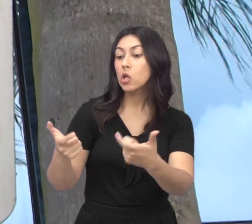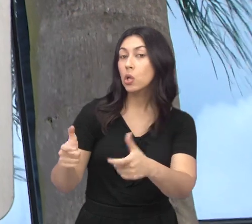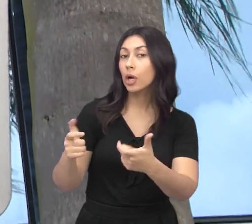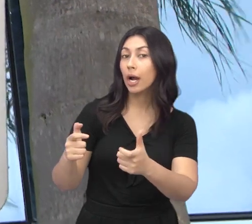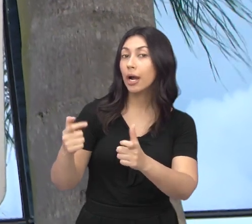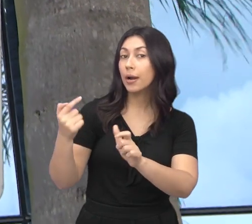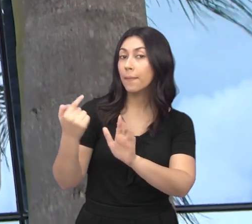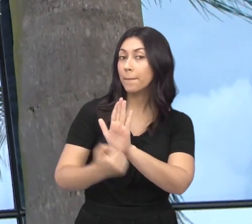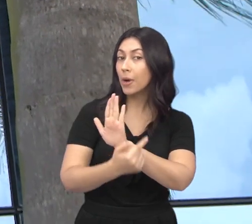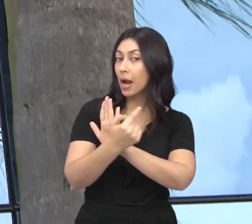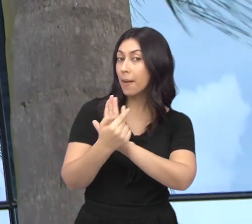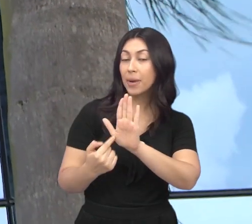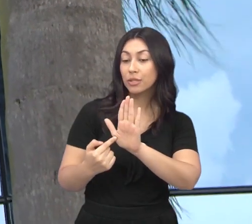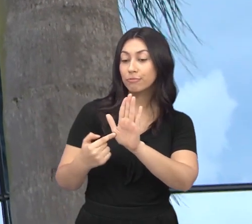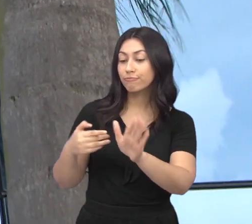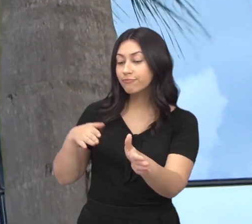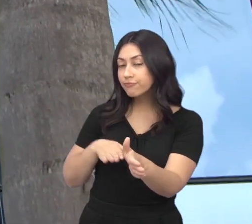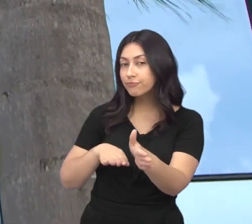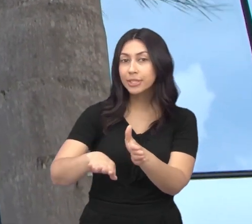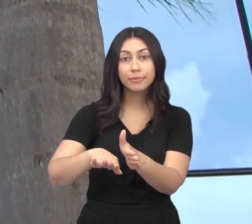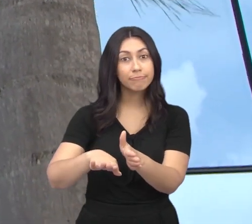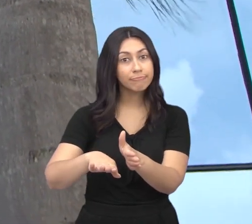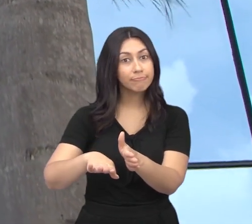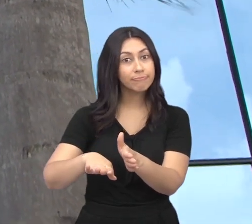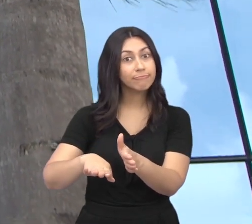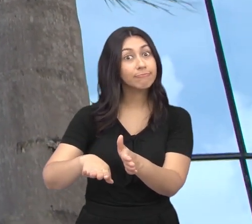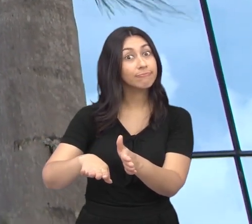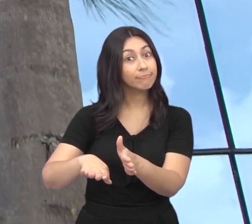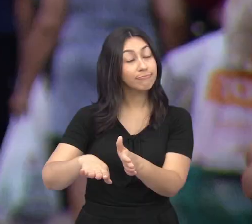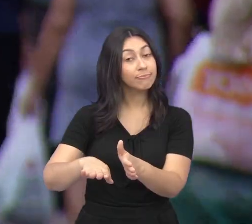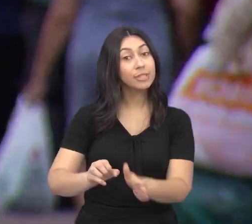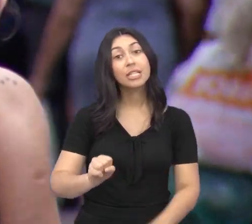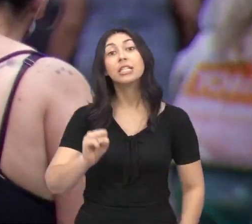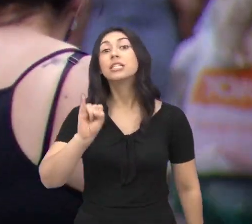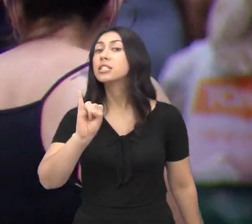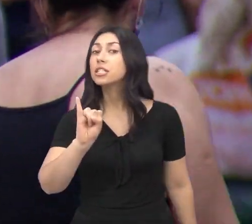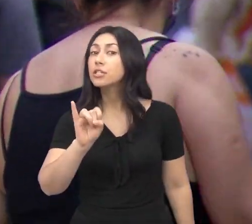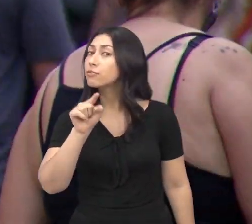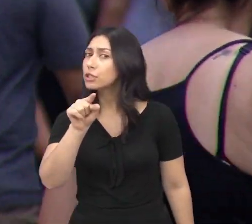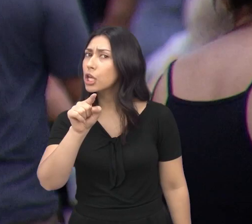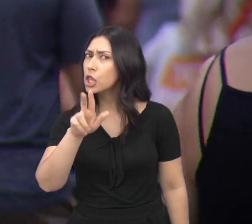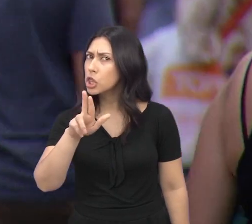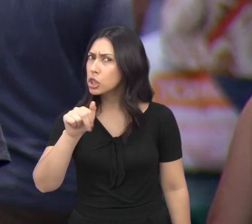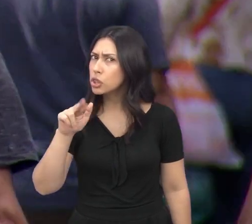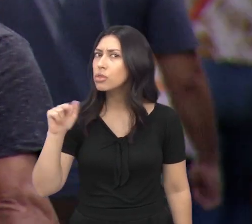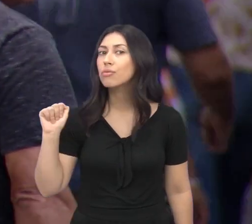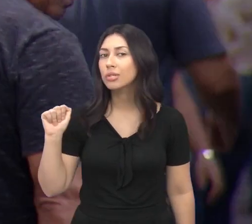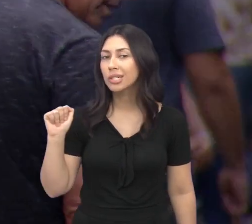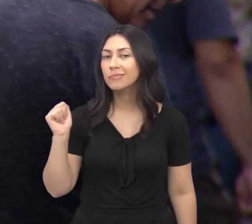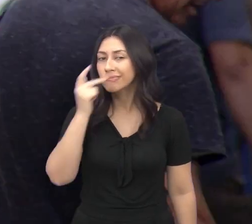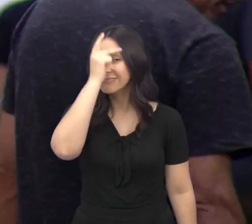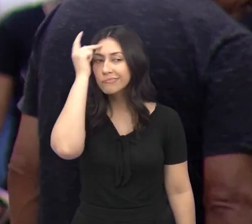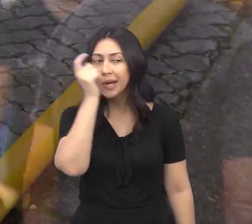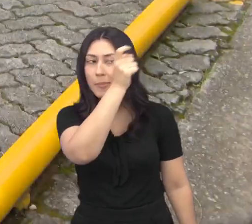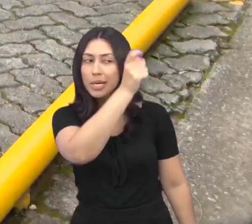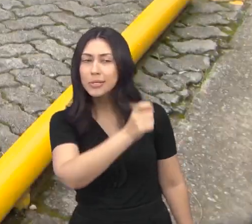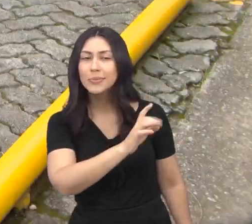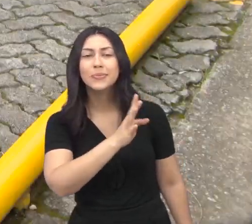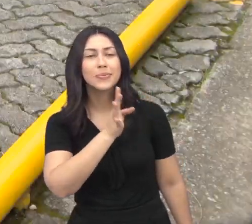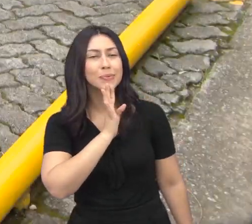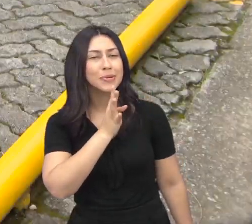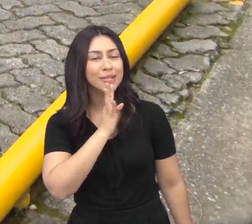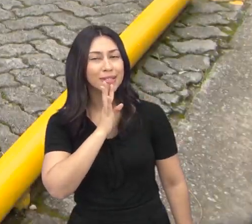Estacionar em vagas exclusivas sem ter direito. Se não foi você mesmo, alguém que você